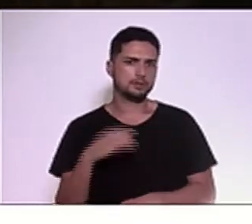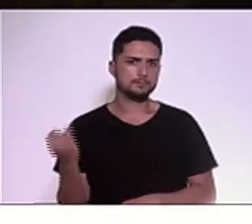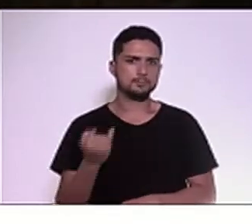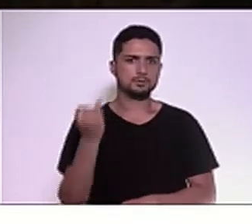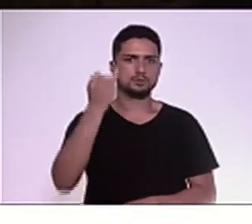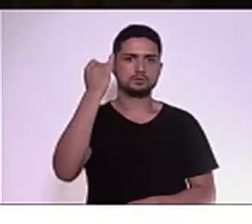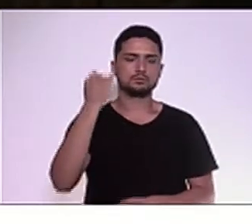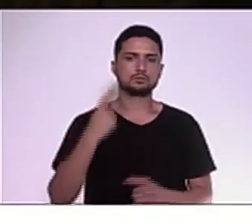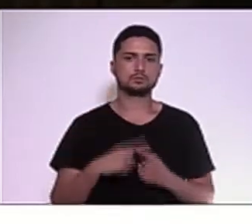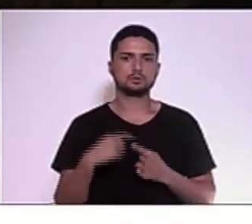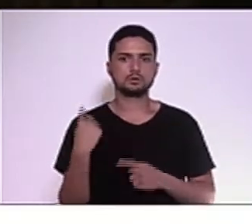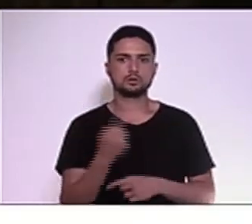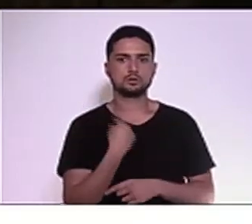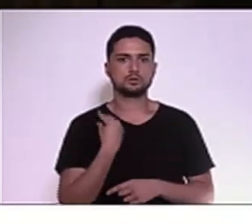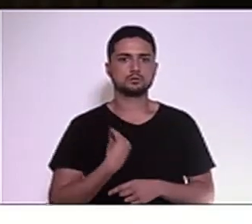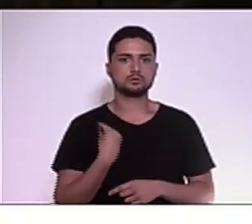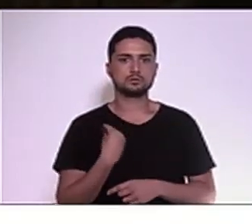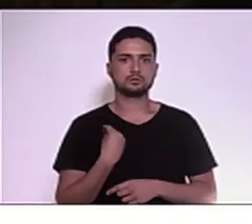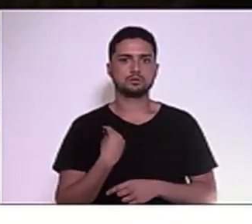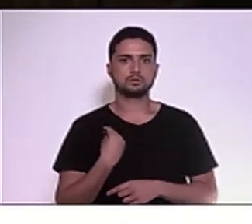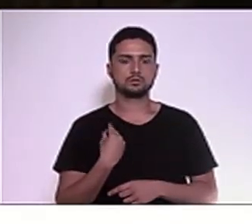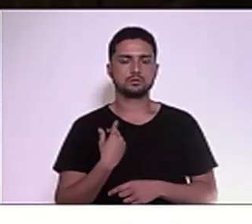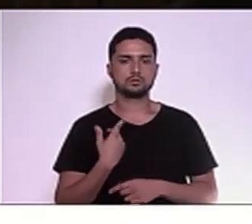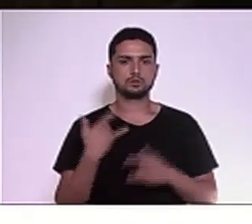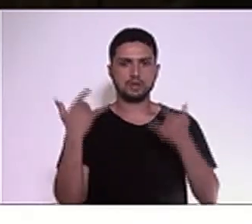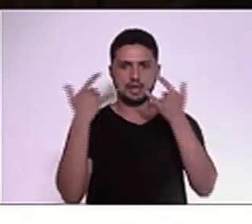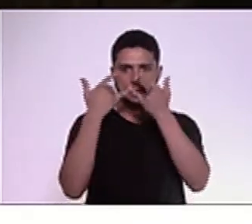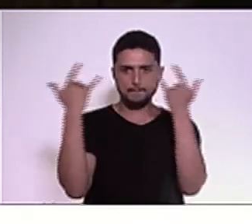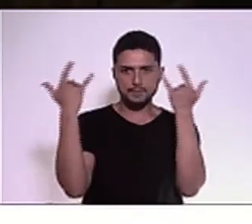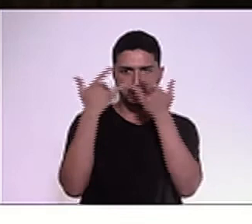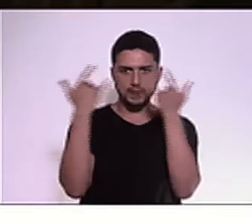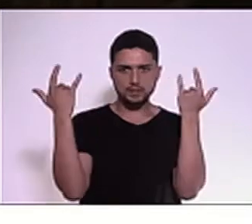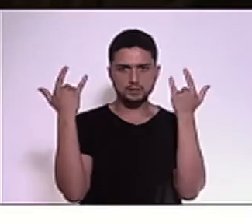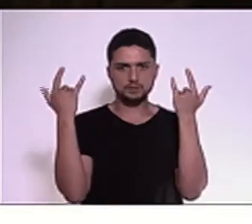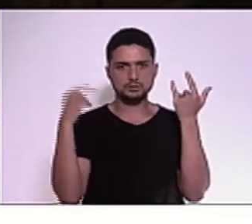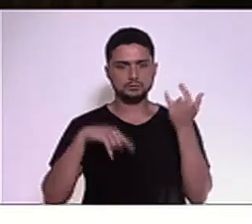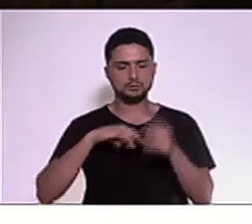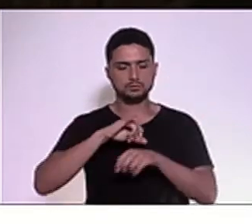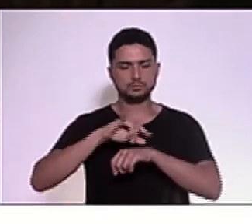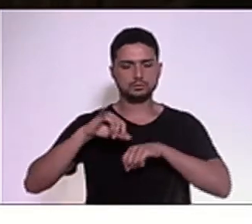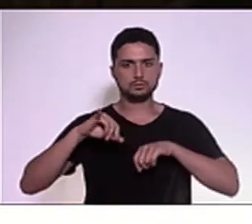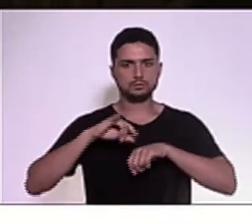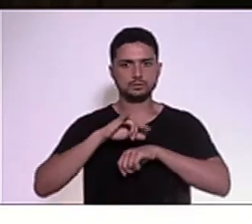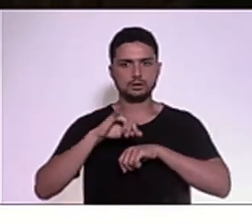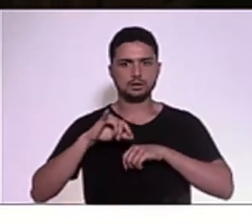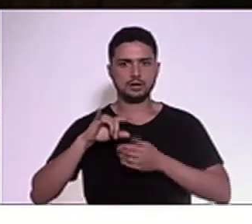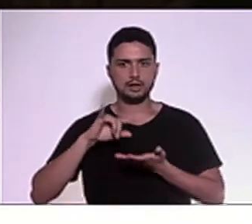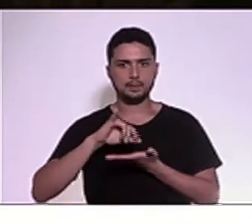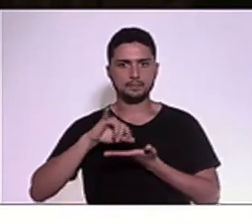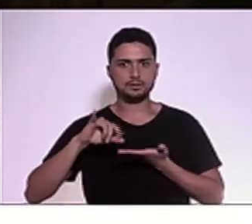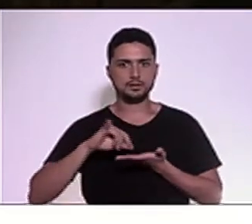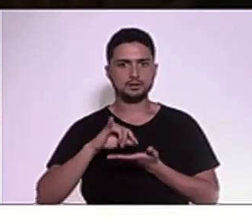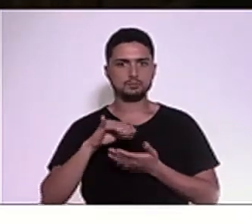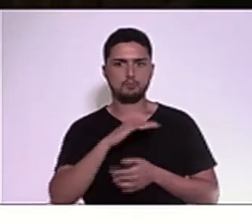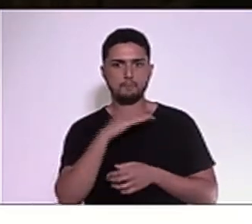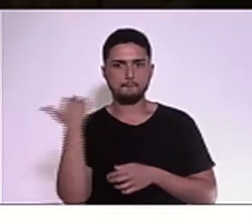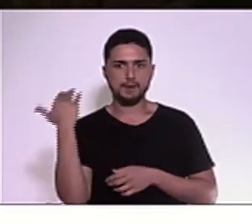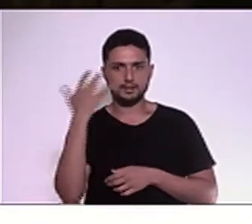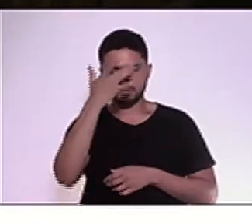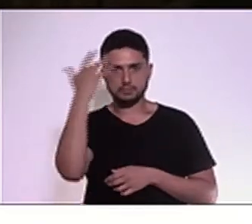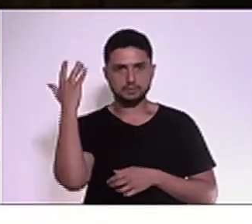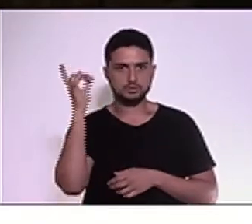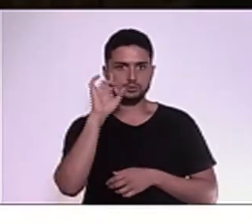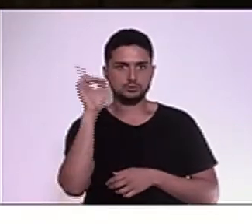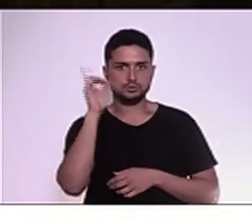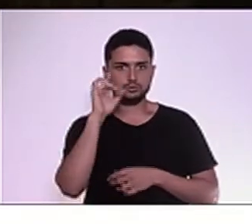fundamental. Nós vivemos num mundo capitalista, um capitalismo que sim é selvagem, um capitalismo que mata pessoas em